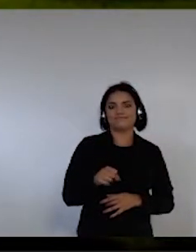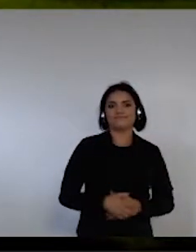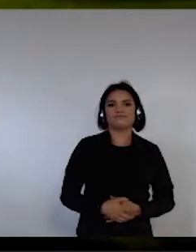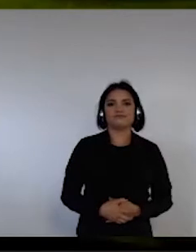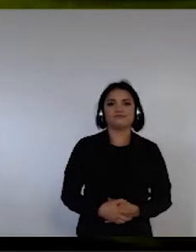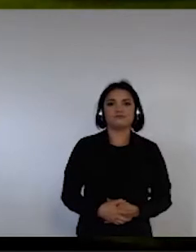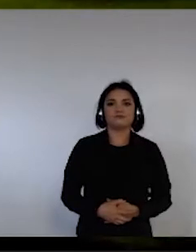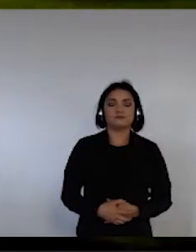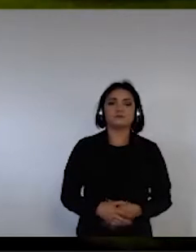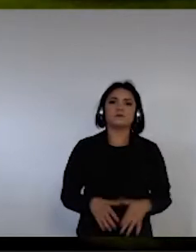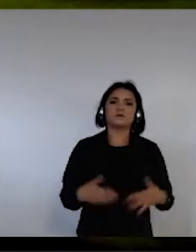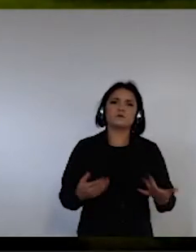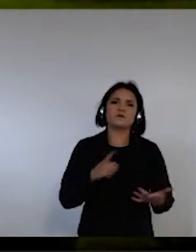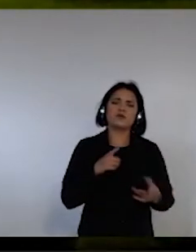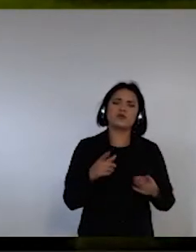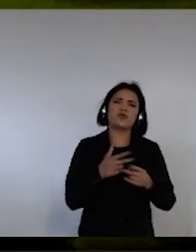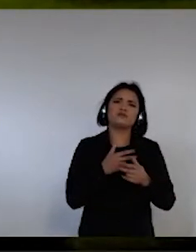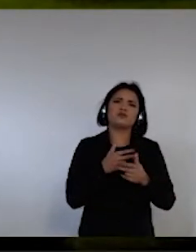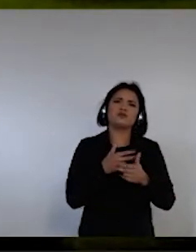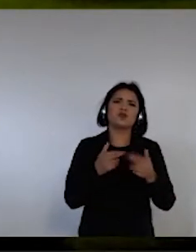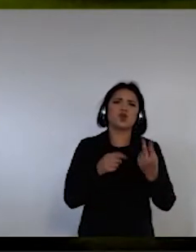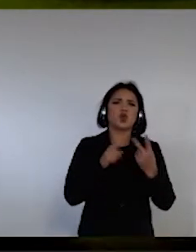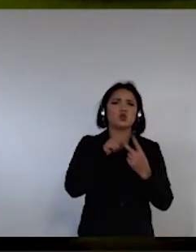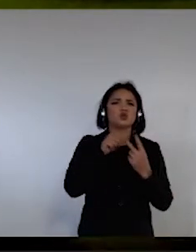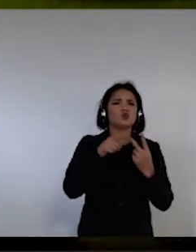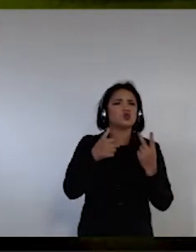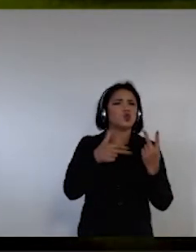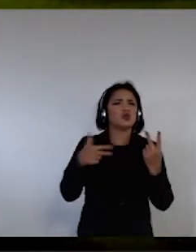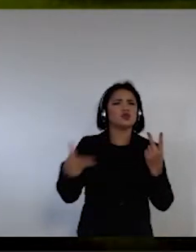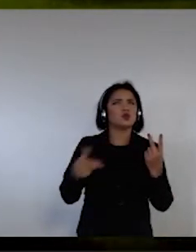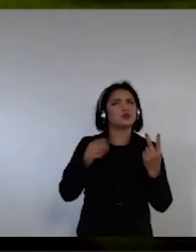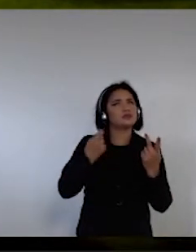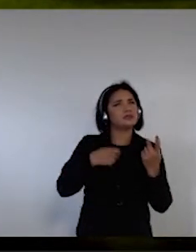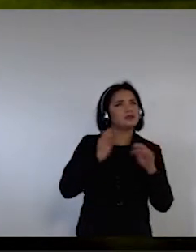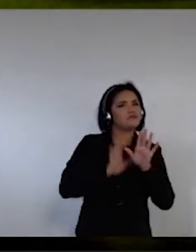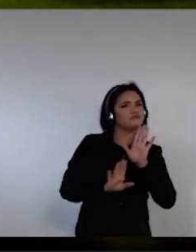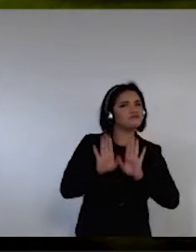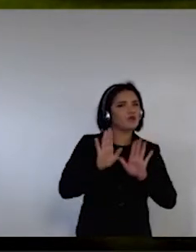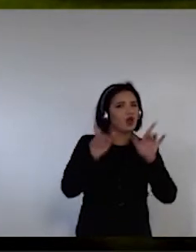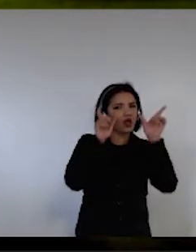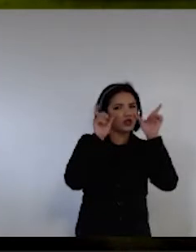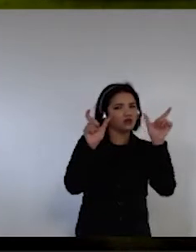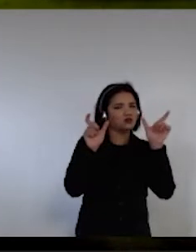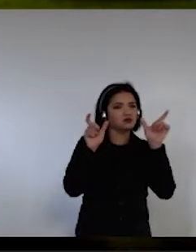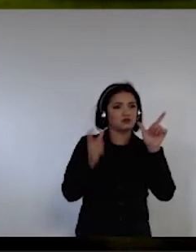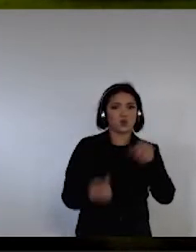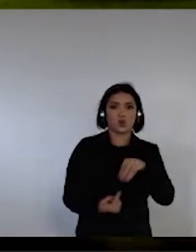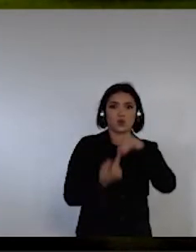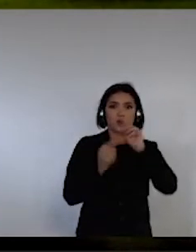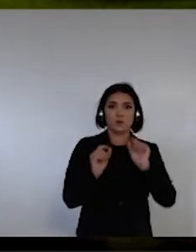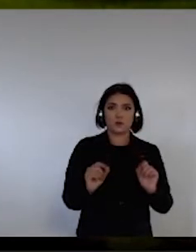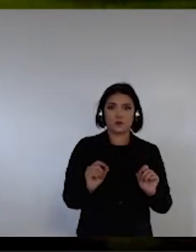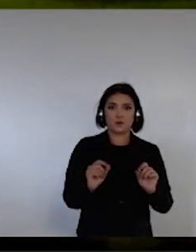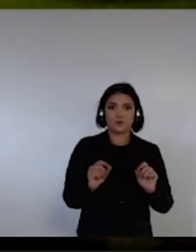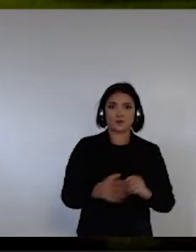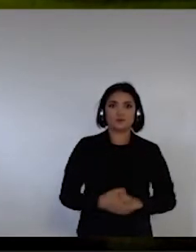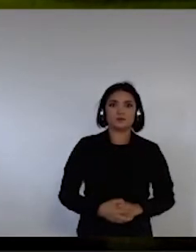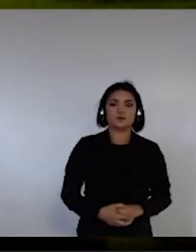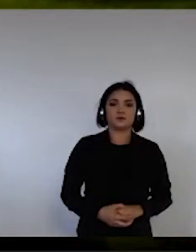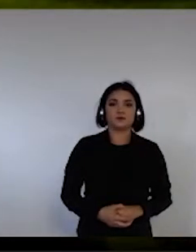gente espera, devam também seguir na mesma orientação, porque provou-se que é uma questão